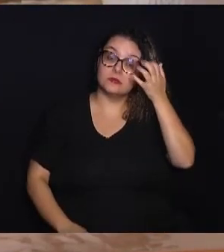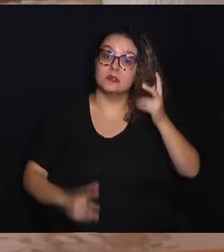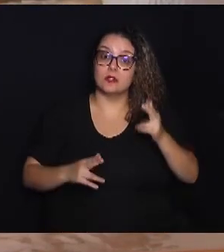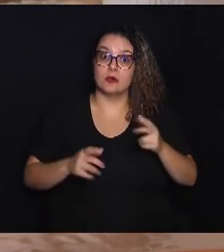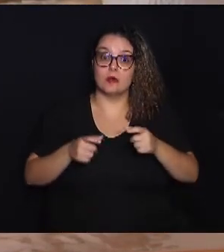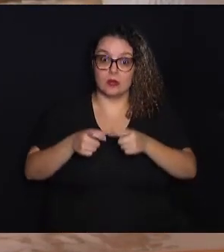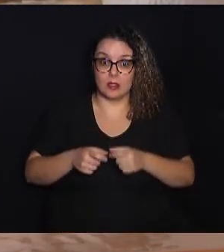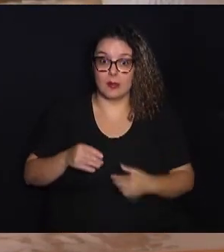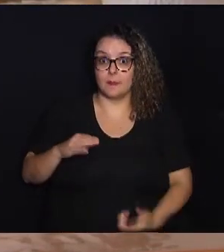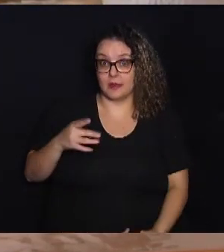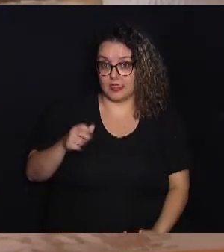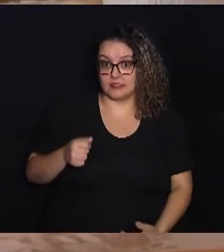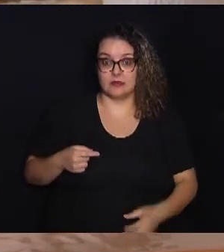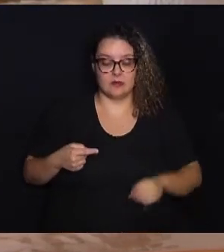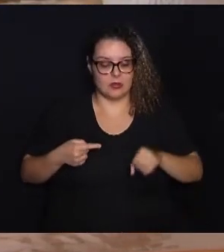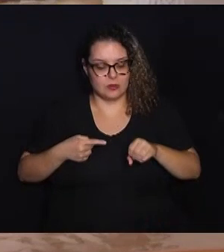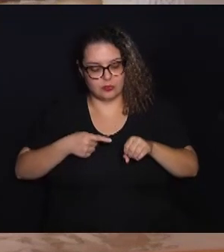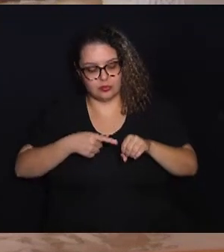Então, eu tô separando